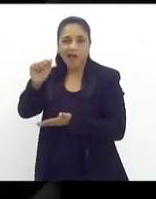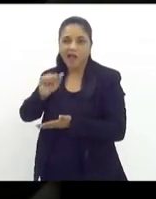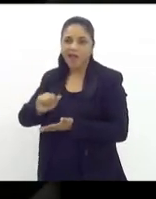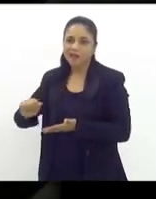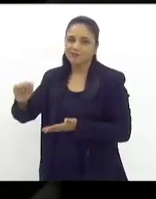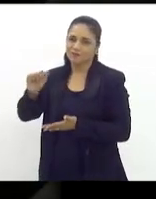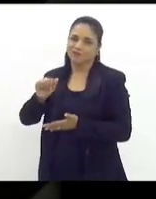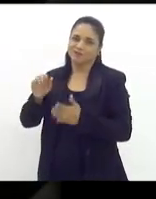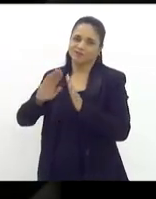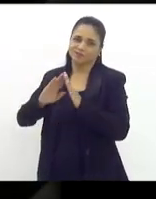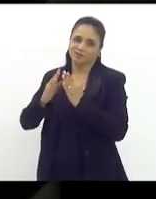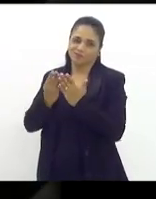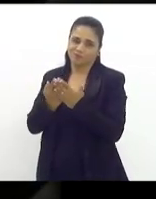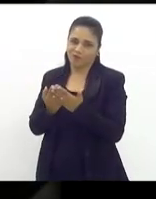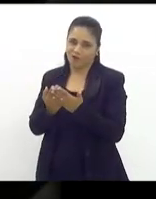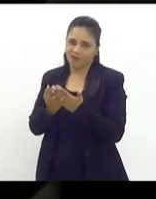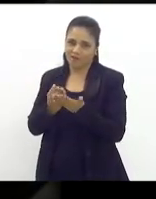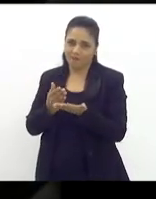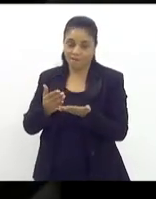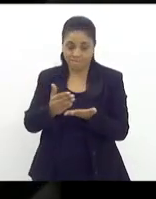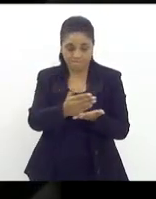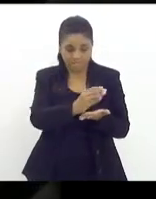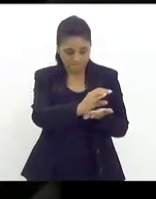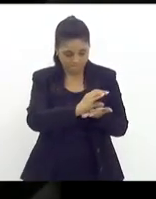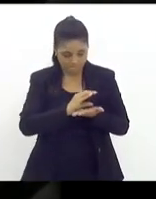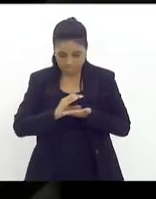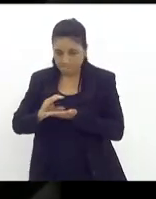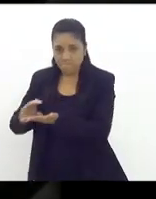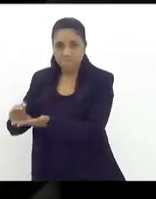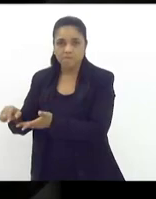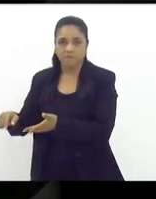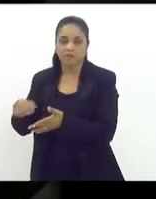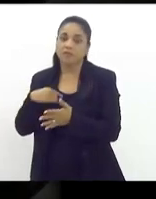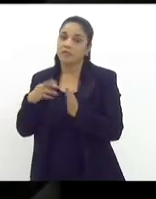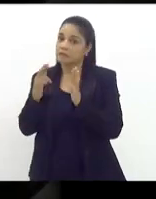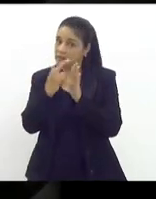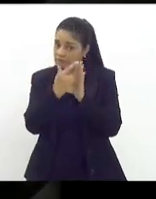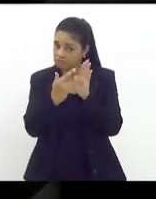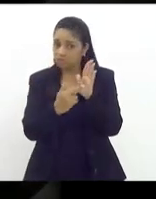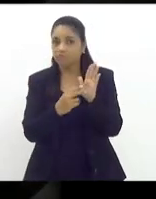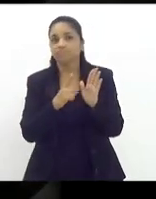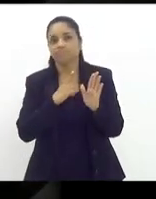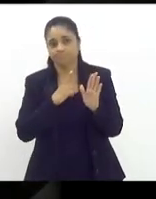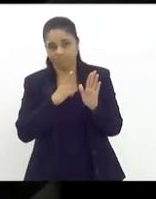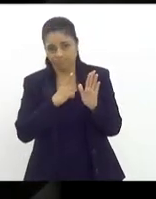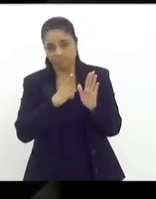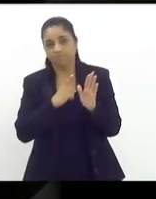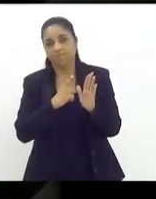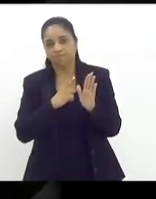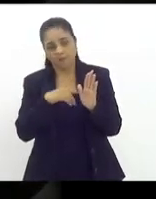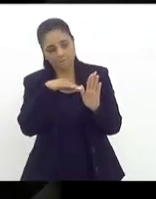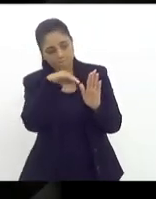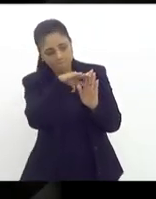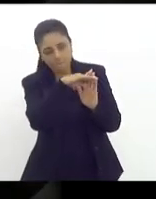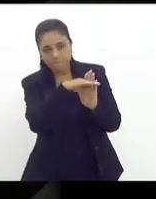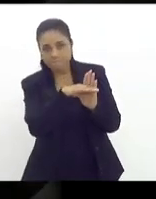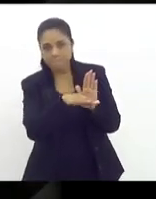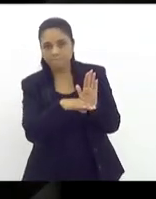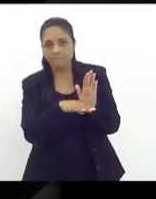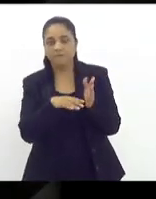escolas que existem critérios. Vou dar um exemplo aqui, que existe um critério, por exemplo, para